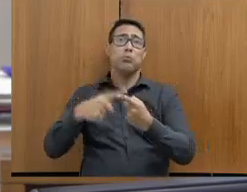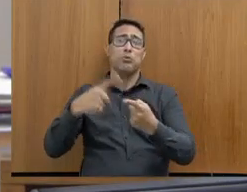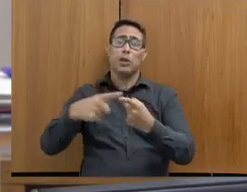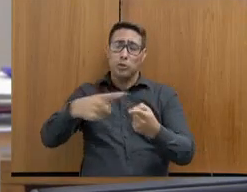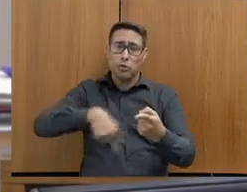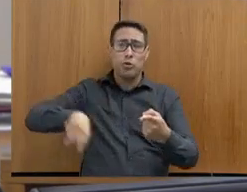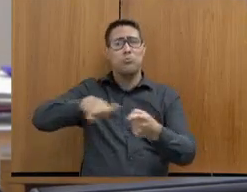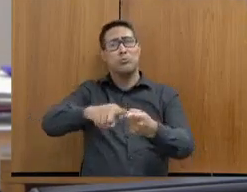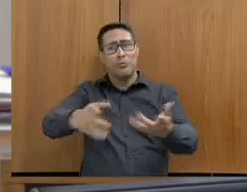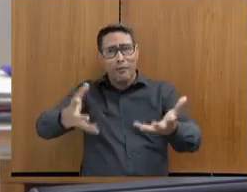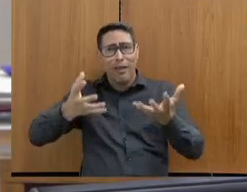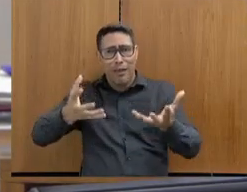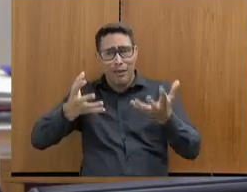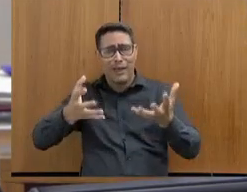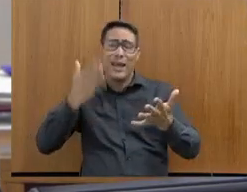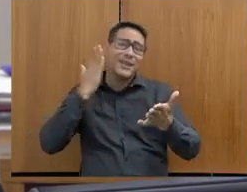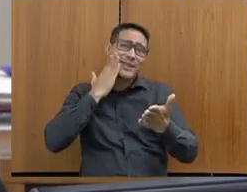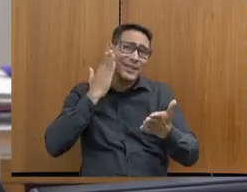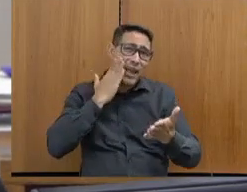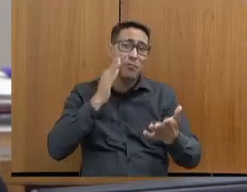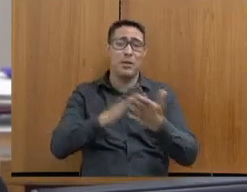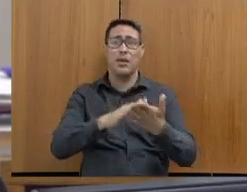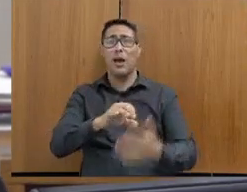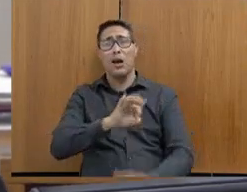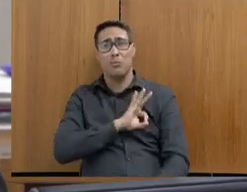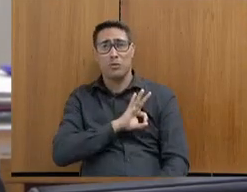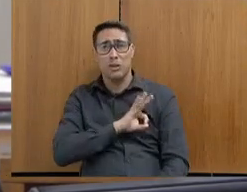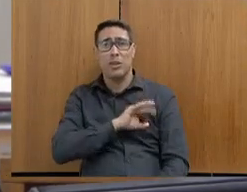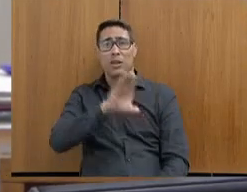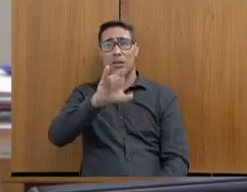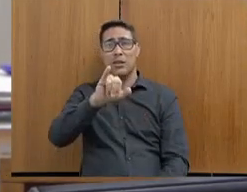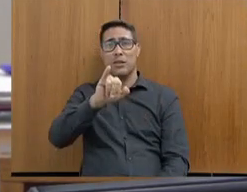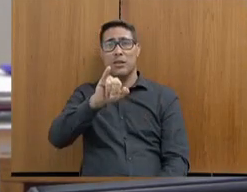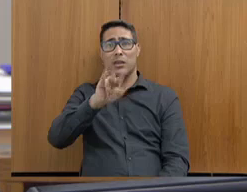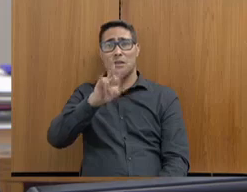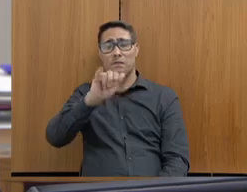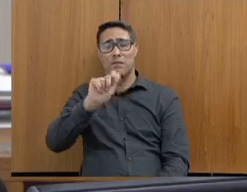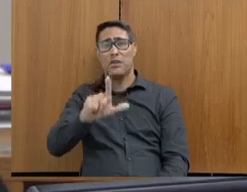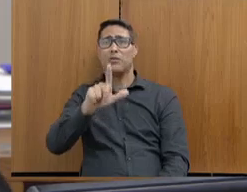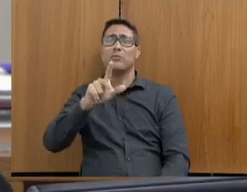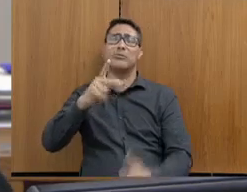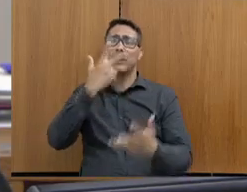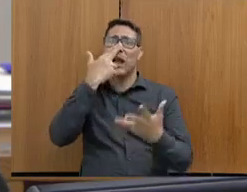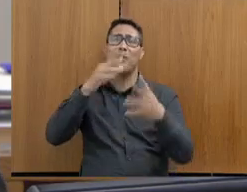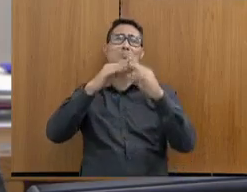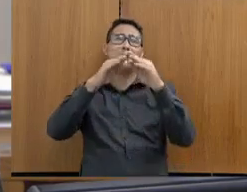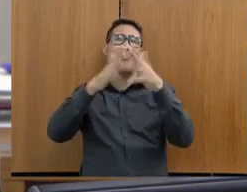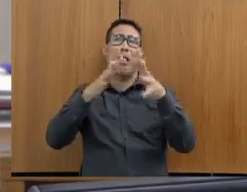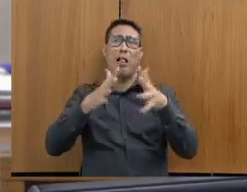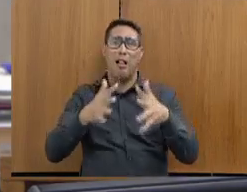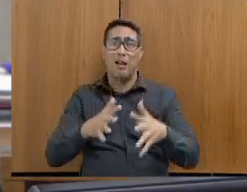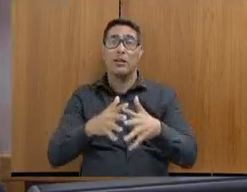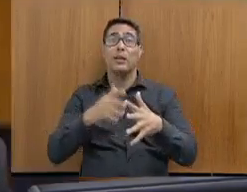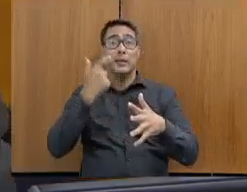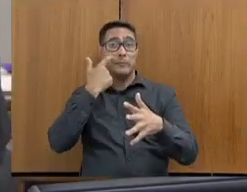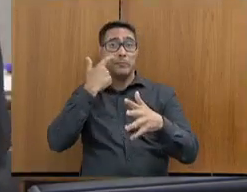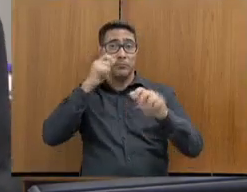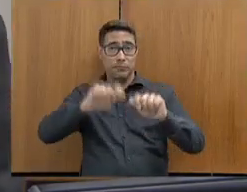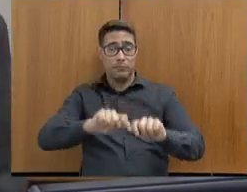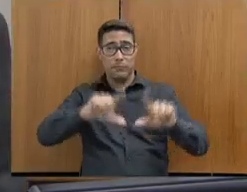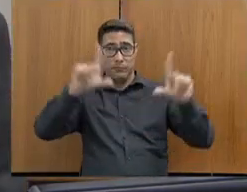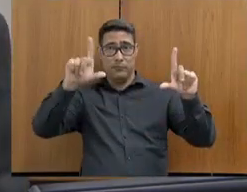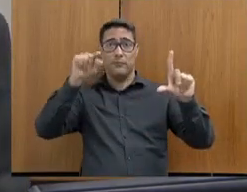a polícia civil há muito tempo vem frangar isso E aí você abre aqui o portal do